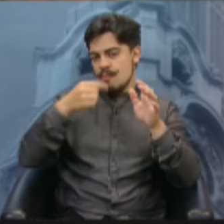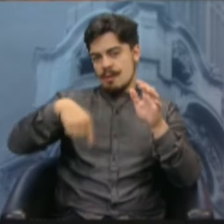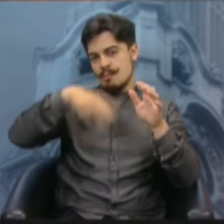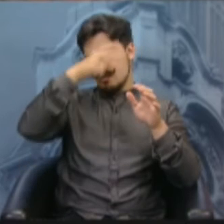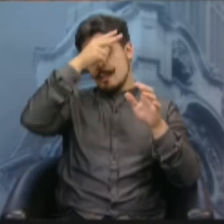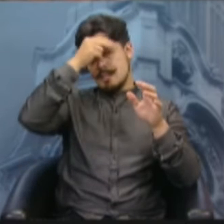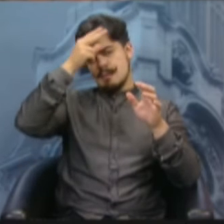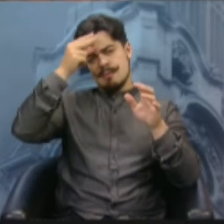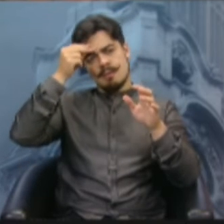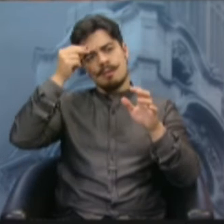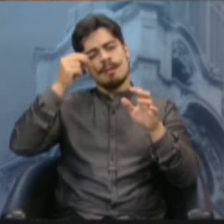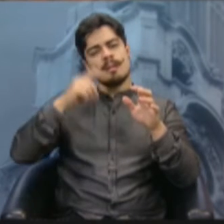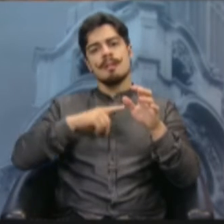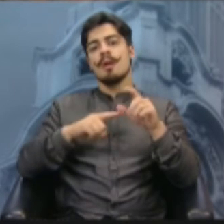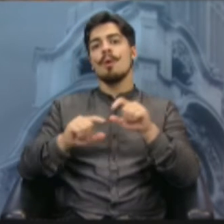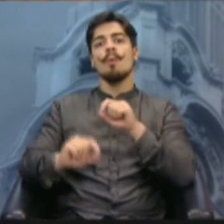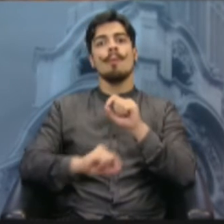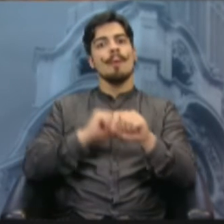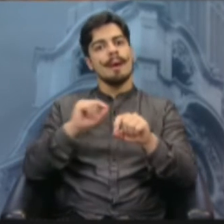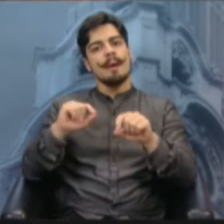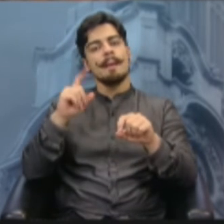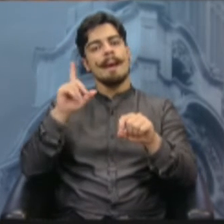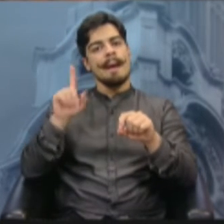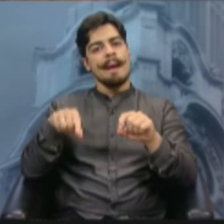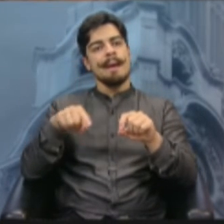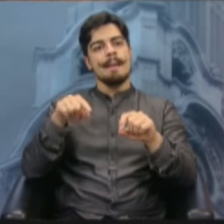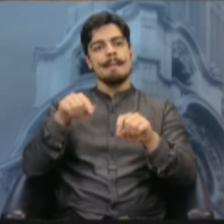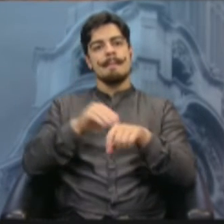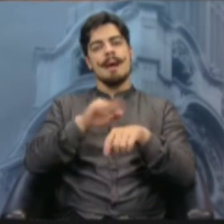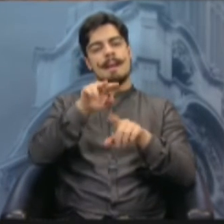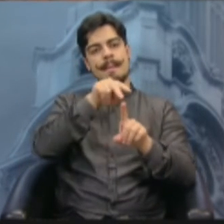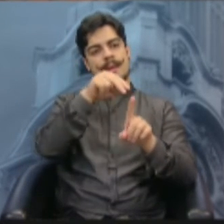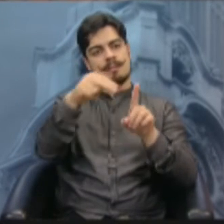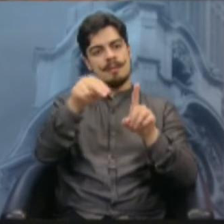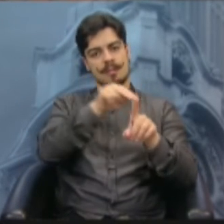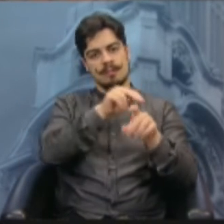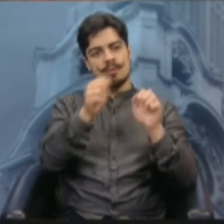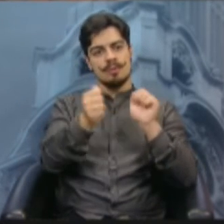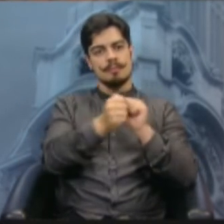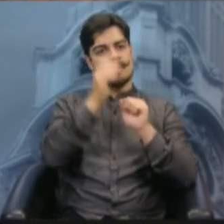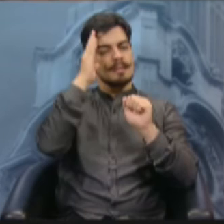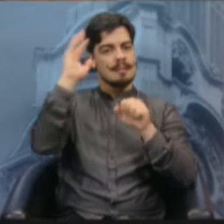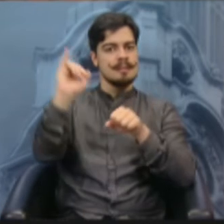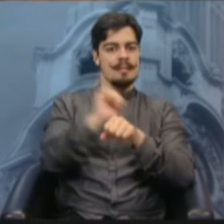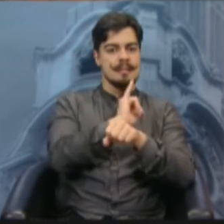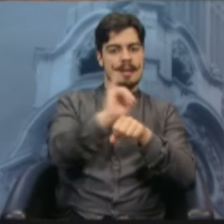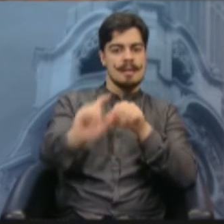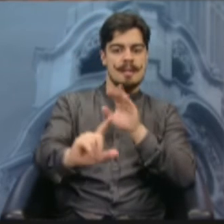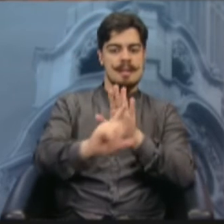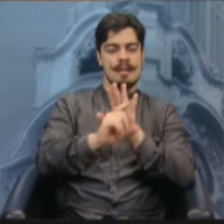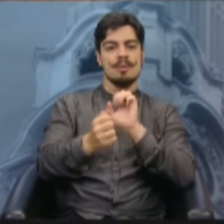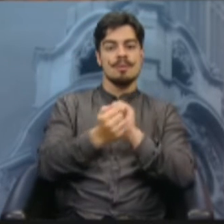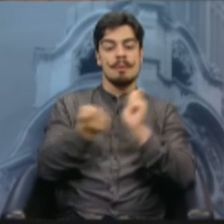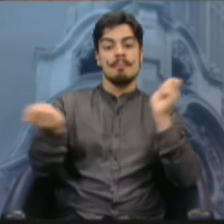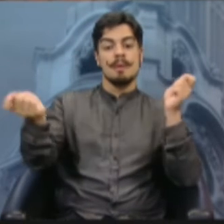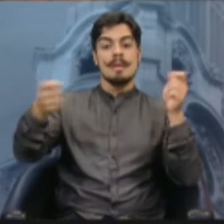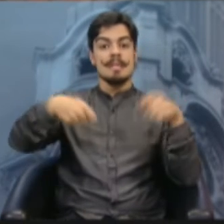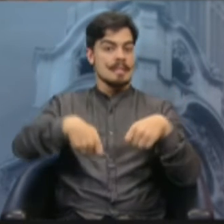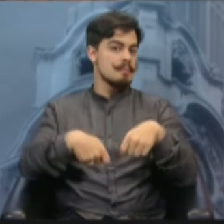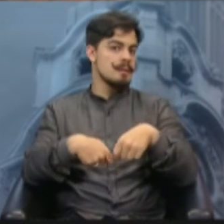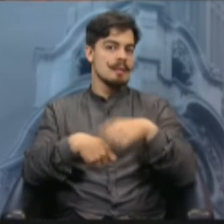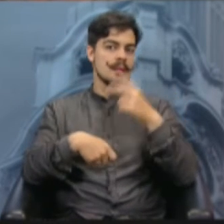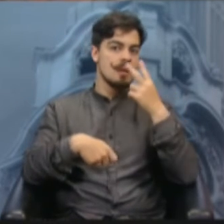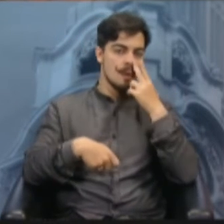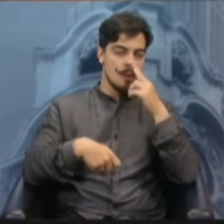tem que olhar, né, dentro dos instrumentos legais que lhes possibilitam, assim,